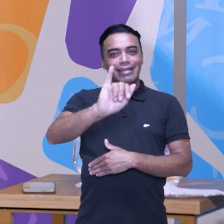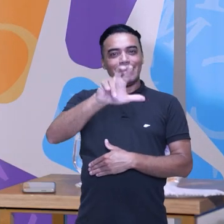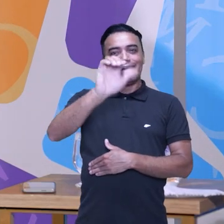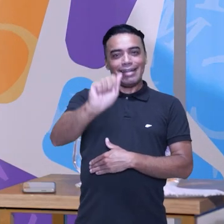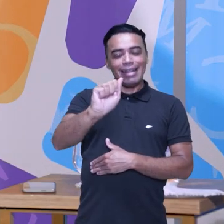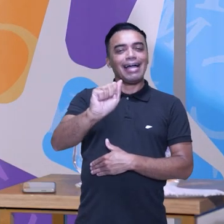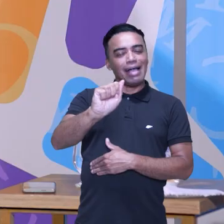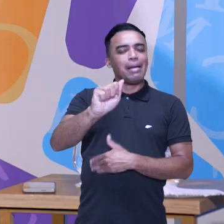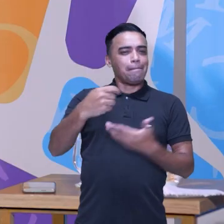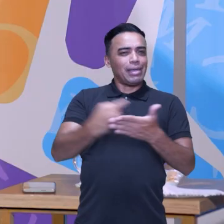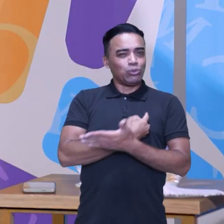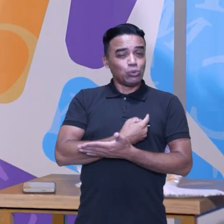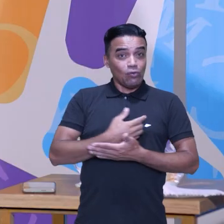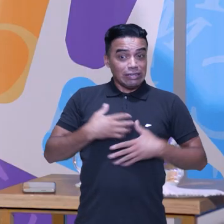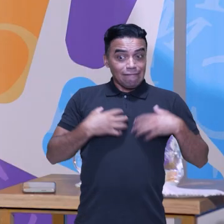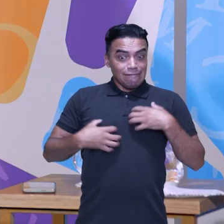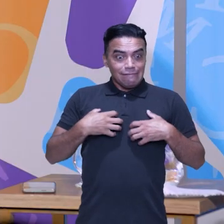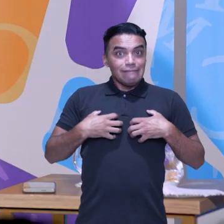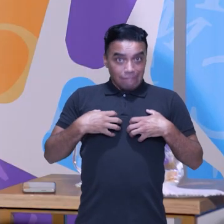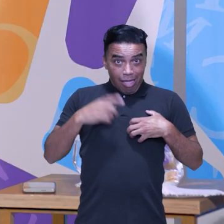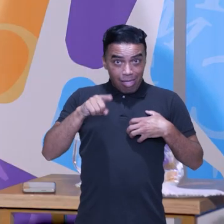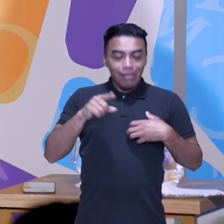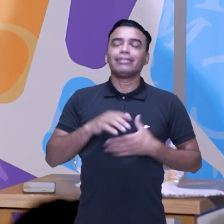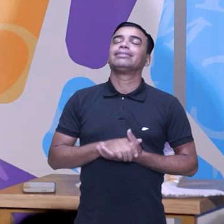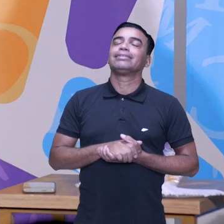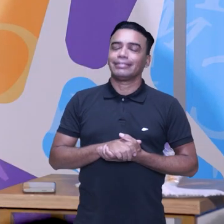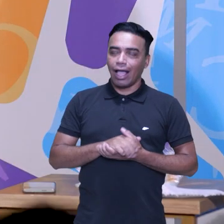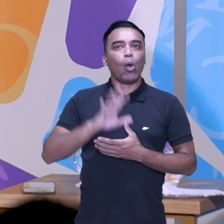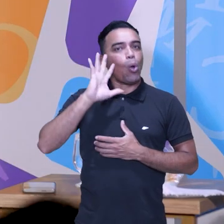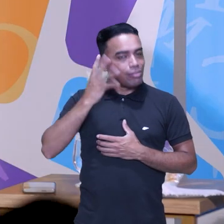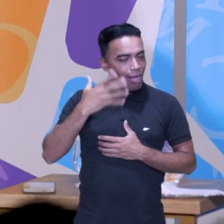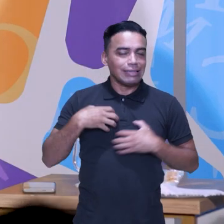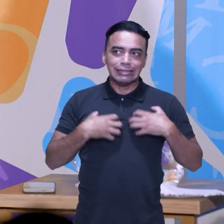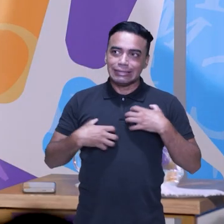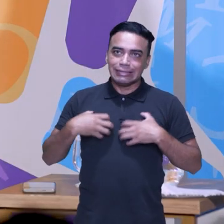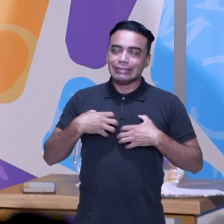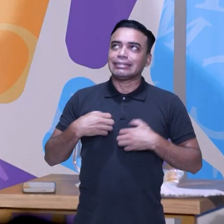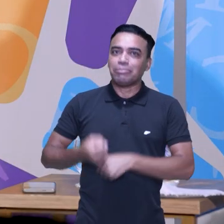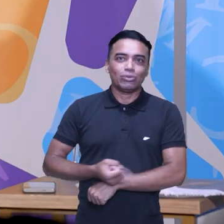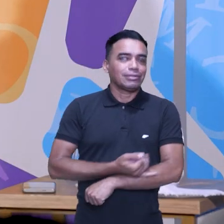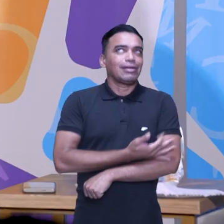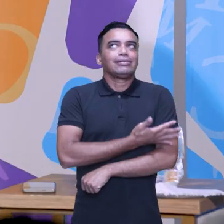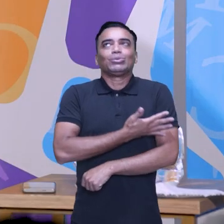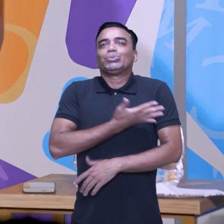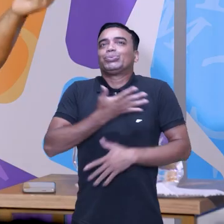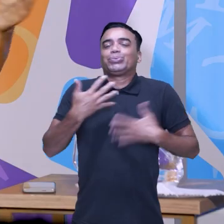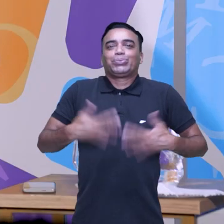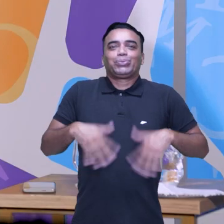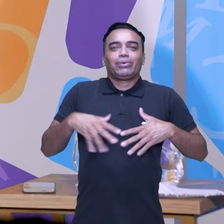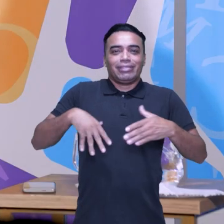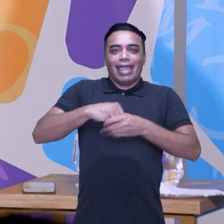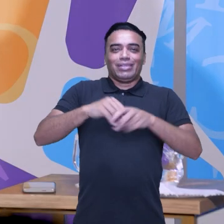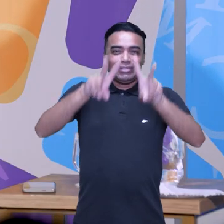e calça de tom azul claro. Em seguida, Rose convida Camila Tokutsune, uma mulher branca com traços